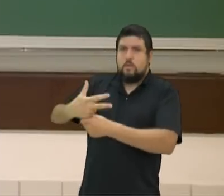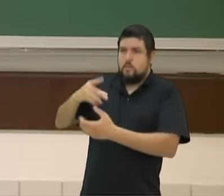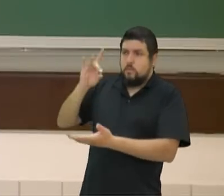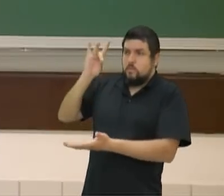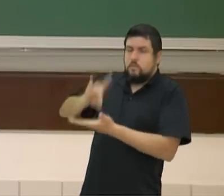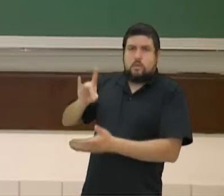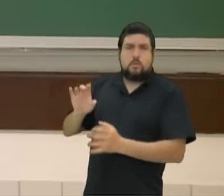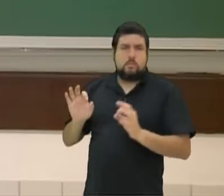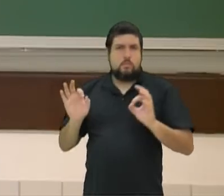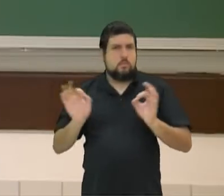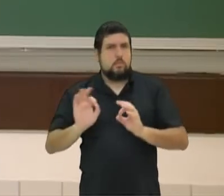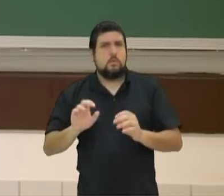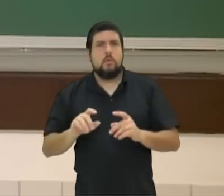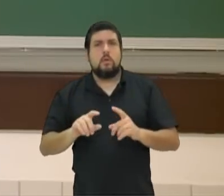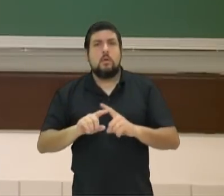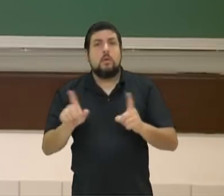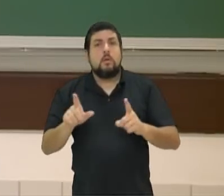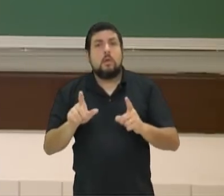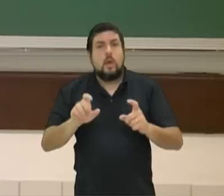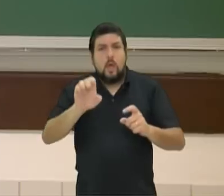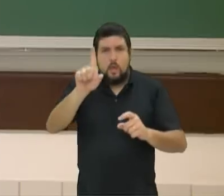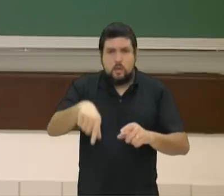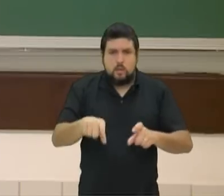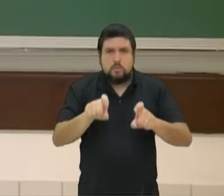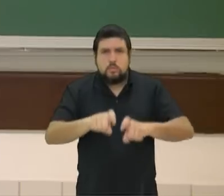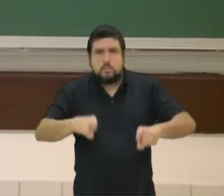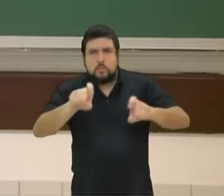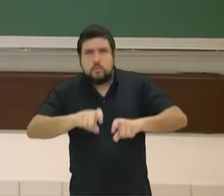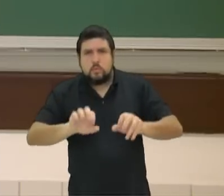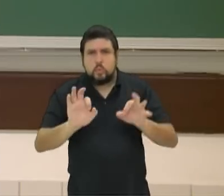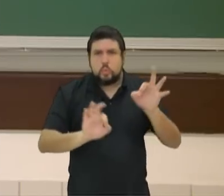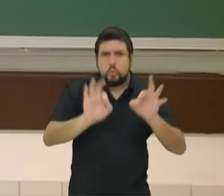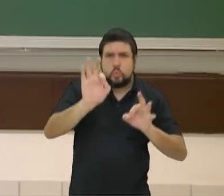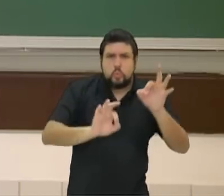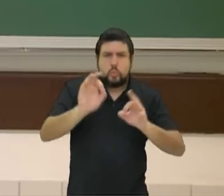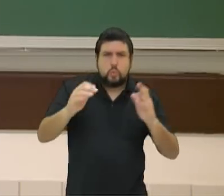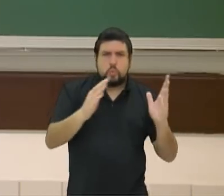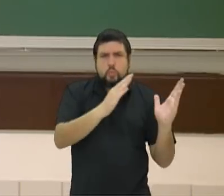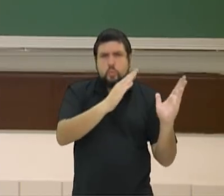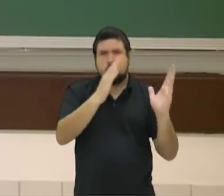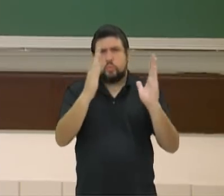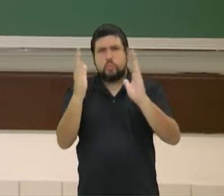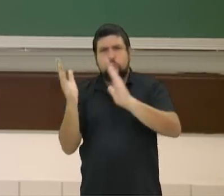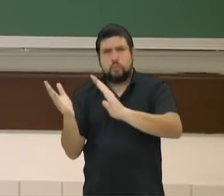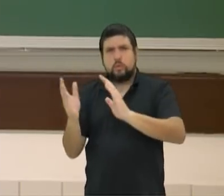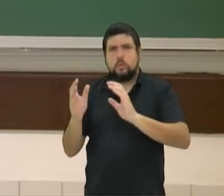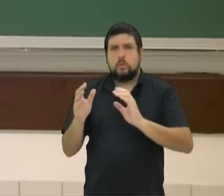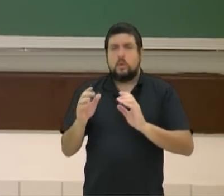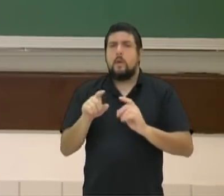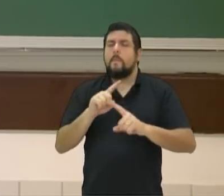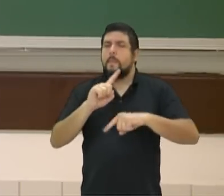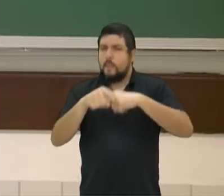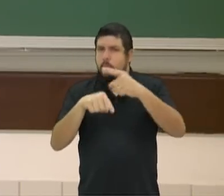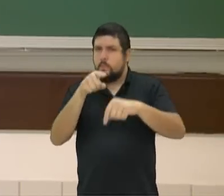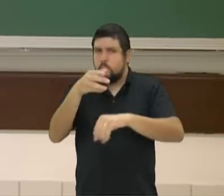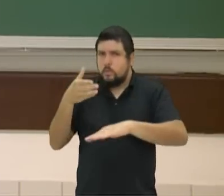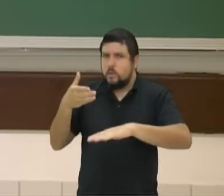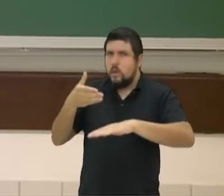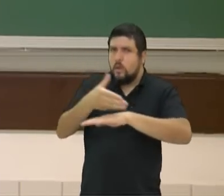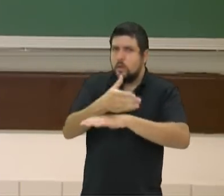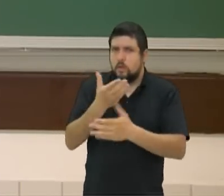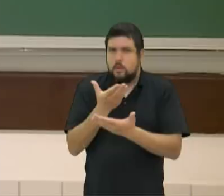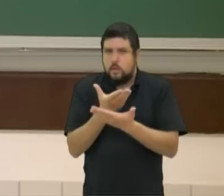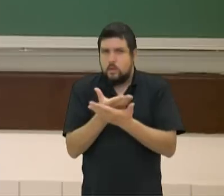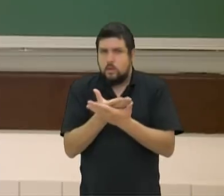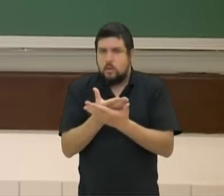consegue visualizar o que eu vou te contar hoje. Então, depois, acessa o material da aula e pega esse código para você assistir com a sua